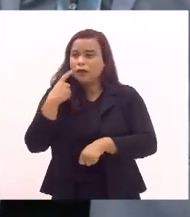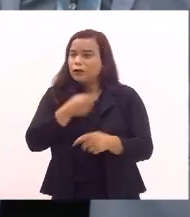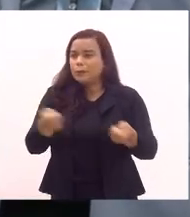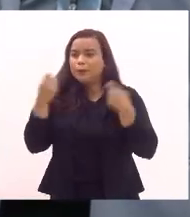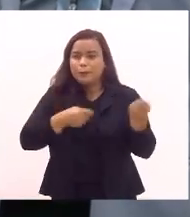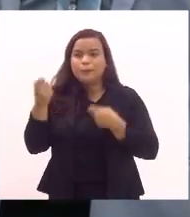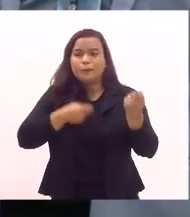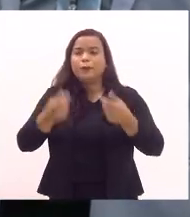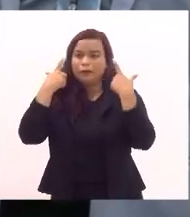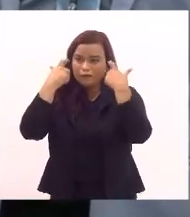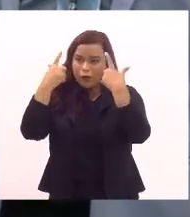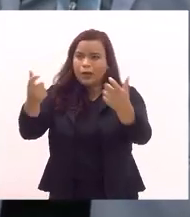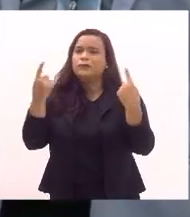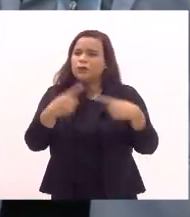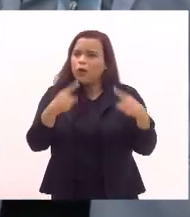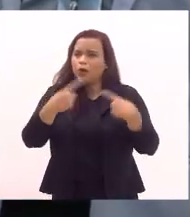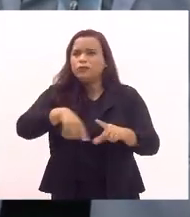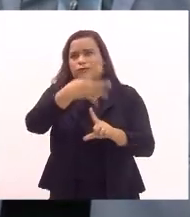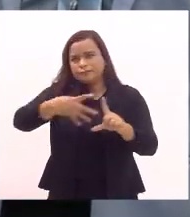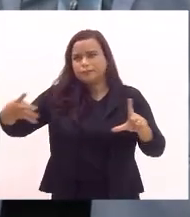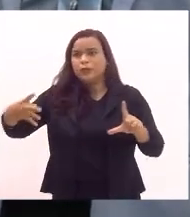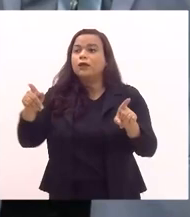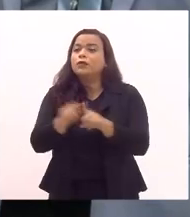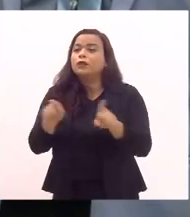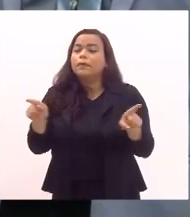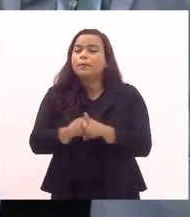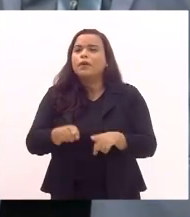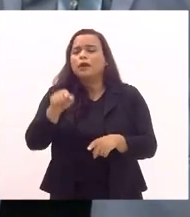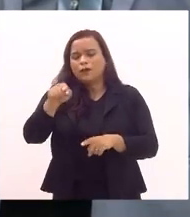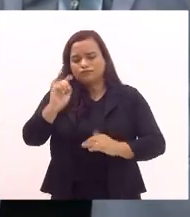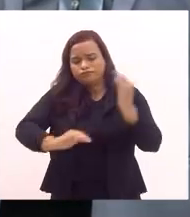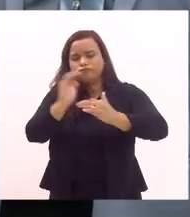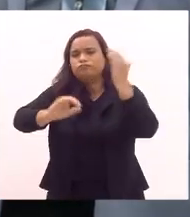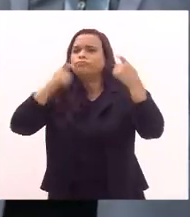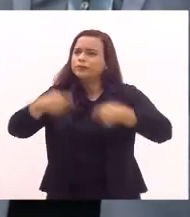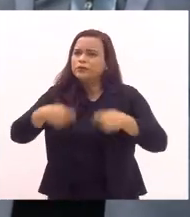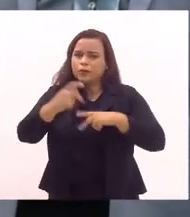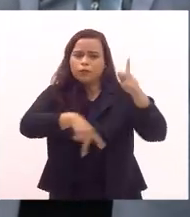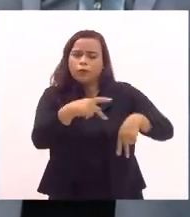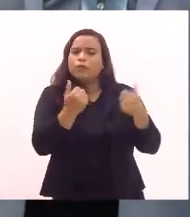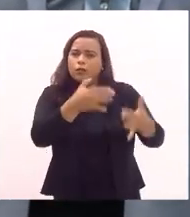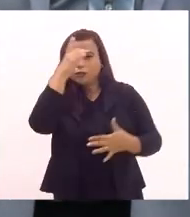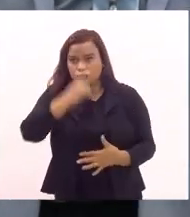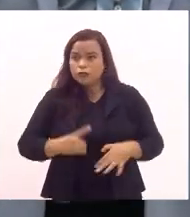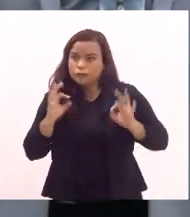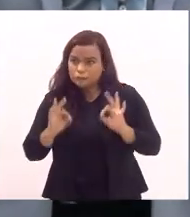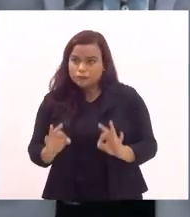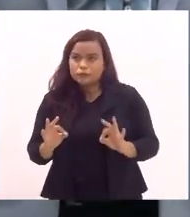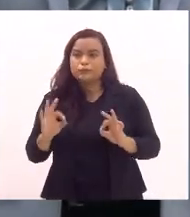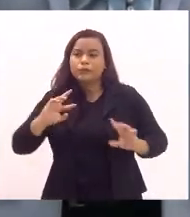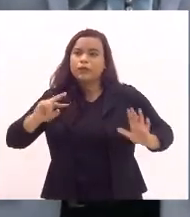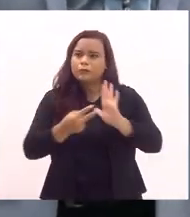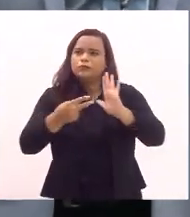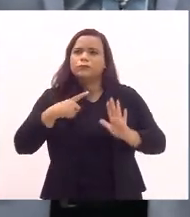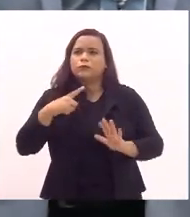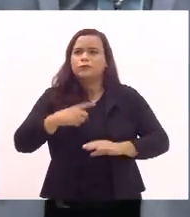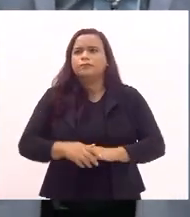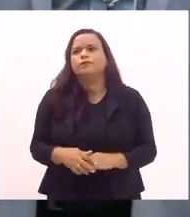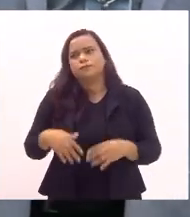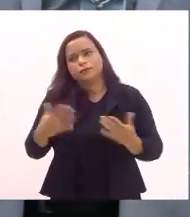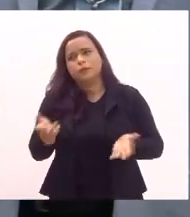LGBT Ford Ka e um país que ainda Precisa avançar para que essa população tem seus direitos garantidos e reconhecidos